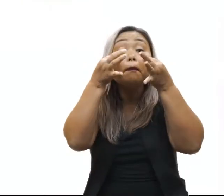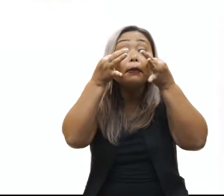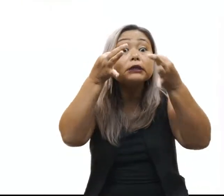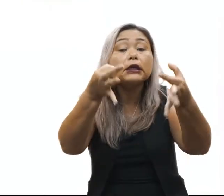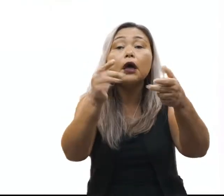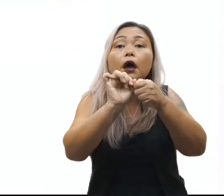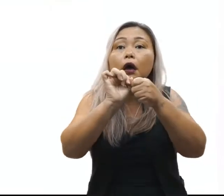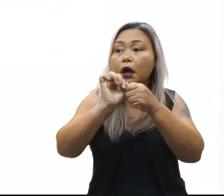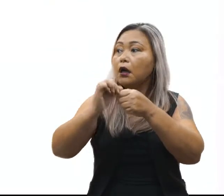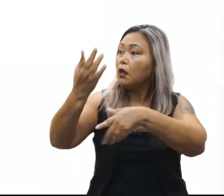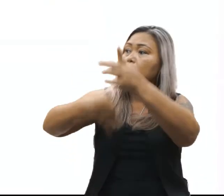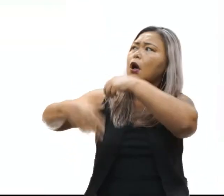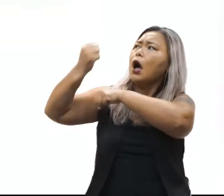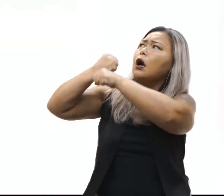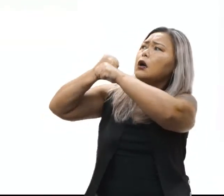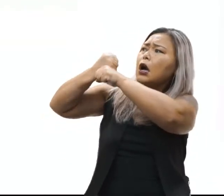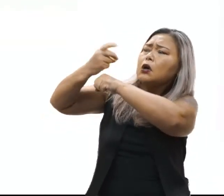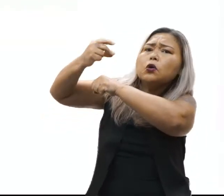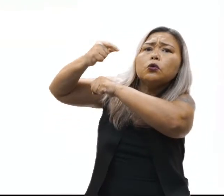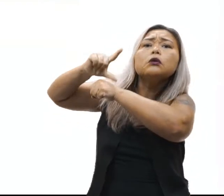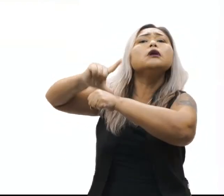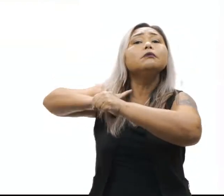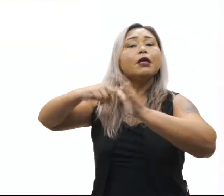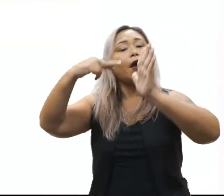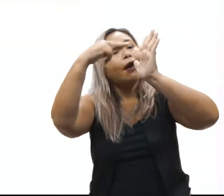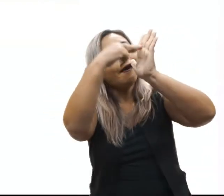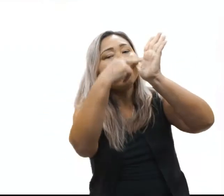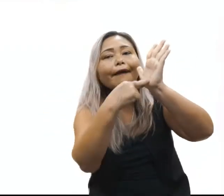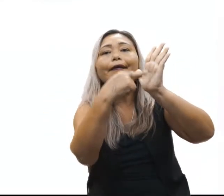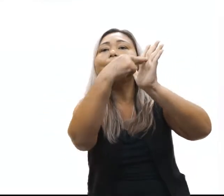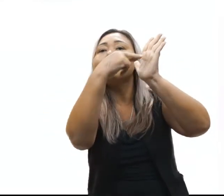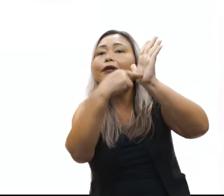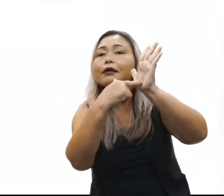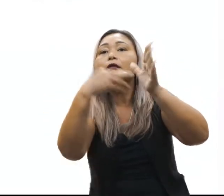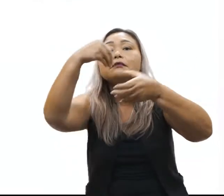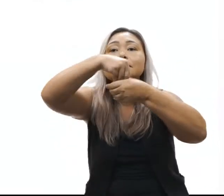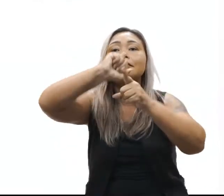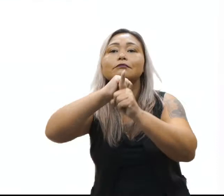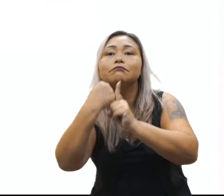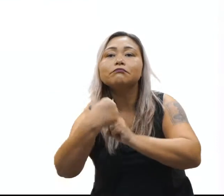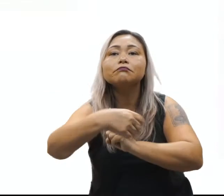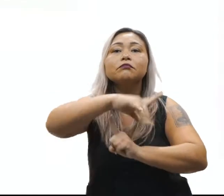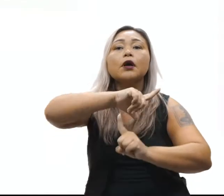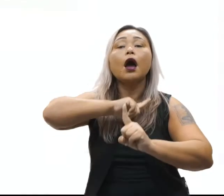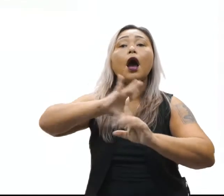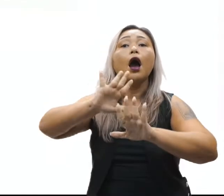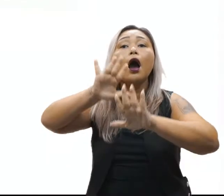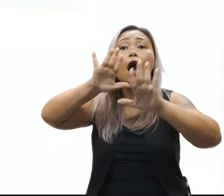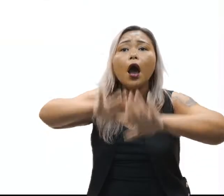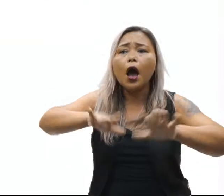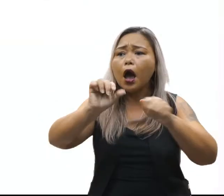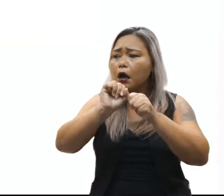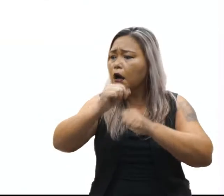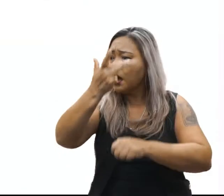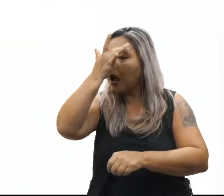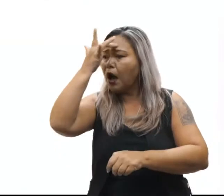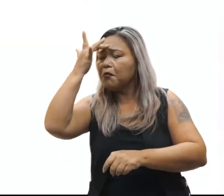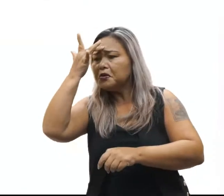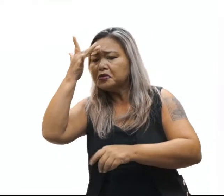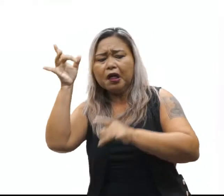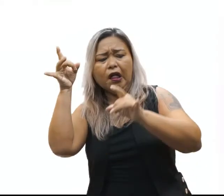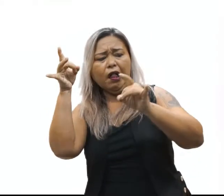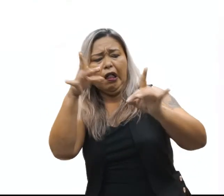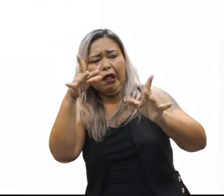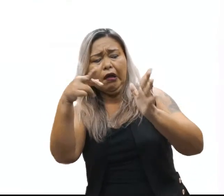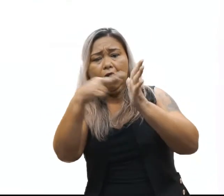antiguidade para cá, sempre houve regras para viver em sociedade. E aqueles que deixavam de cumprir essas regras eram